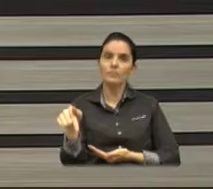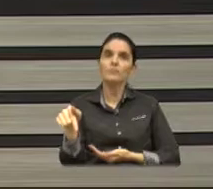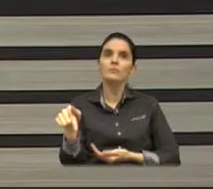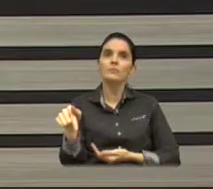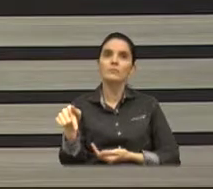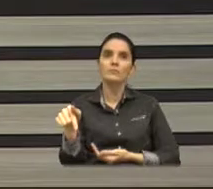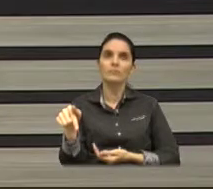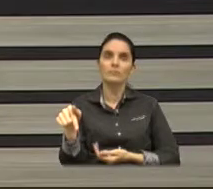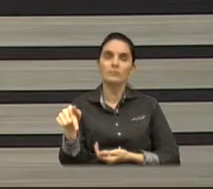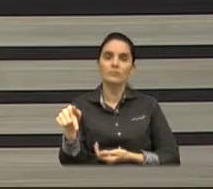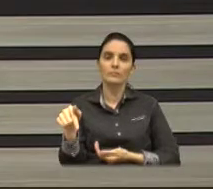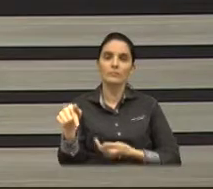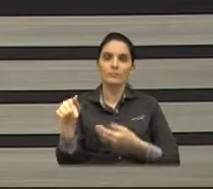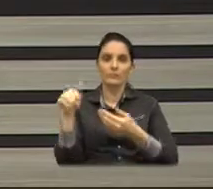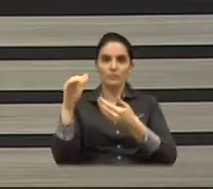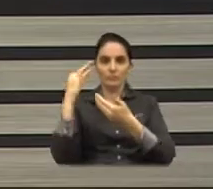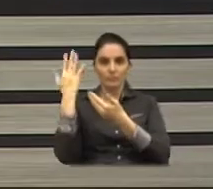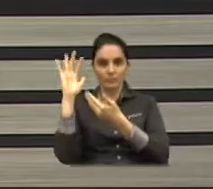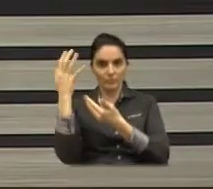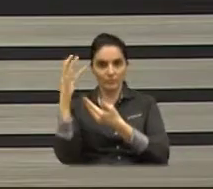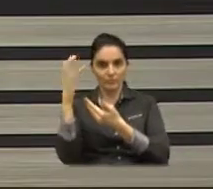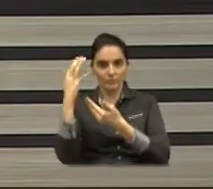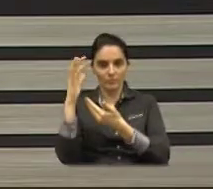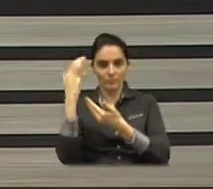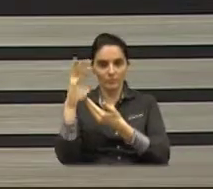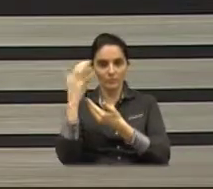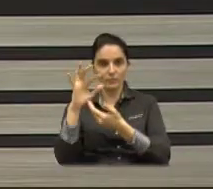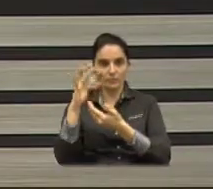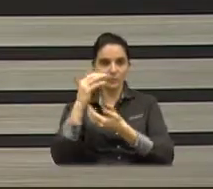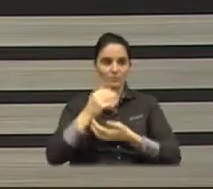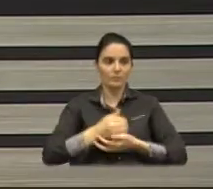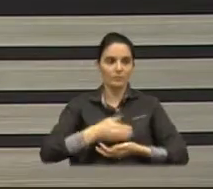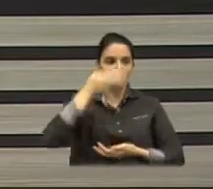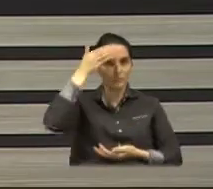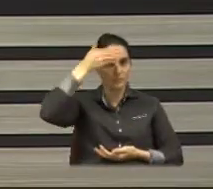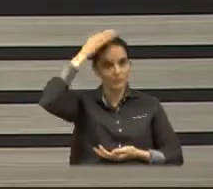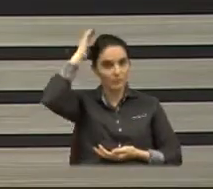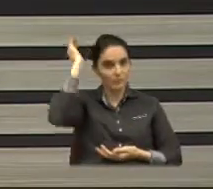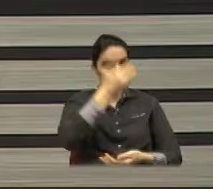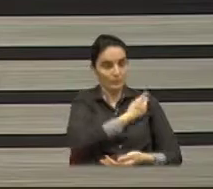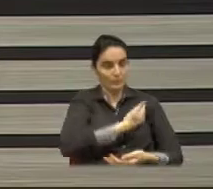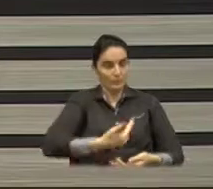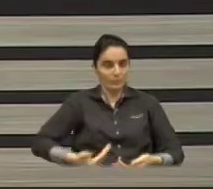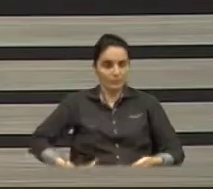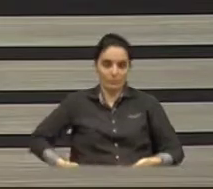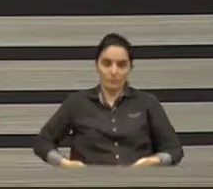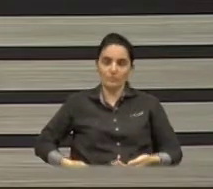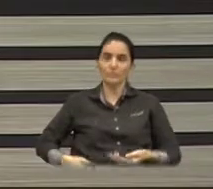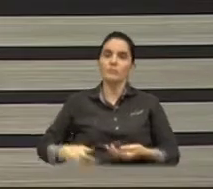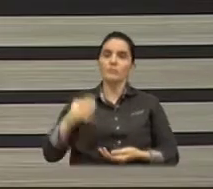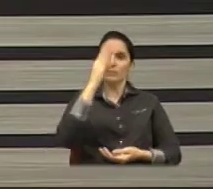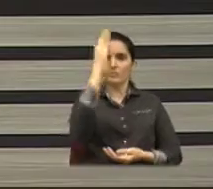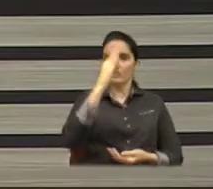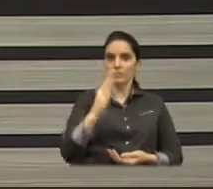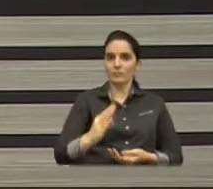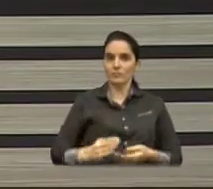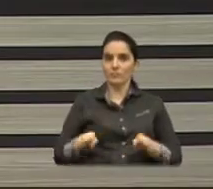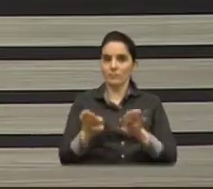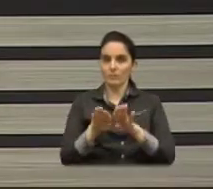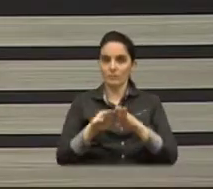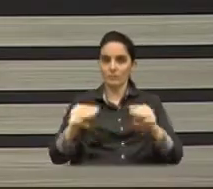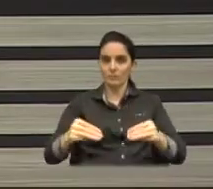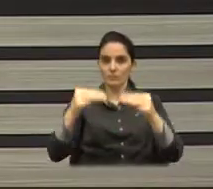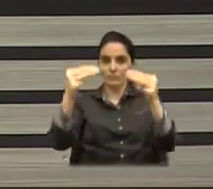43/2017. Moção de aplausos ao excelentíssimo senhor presidente da República, Michel Temer, e ao Ministério da Educação